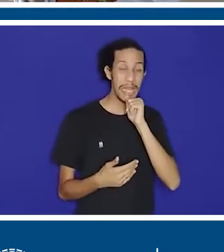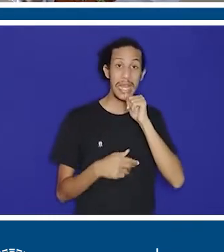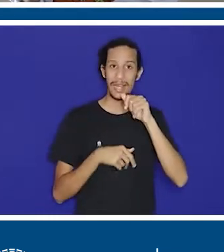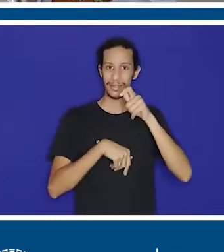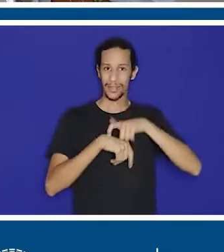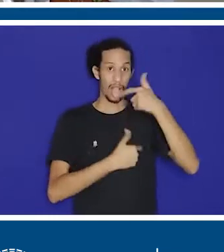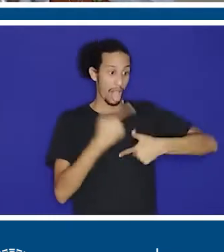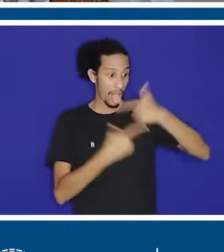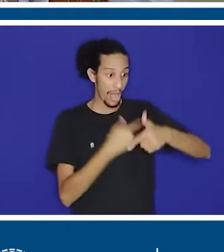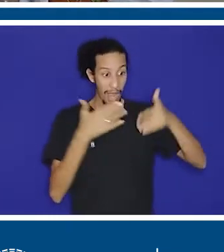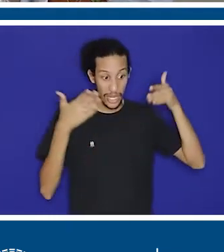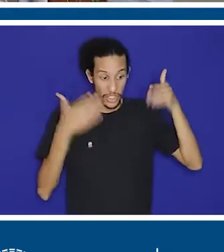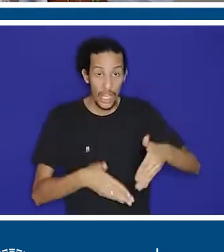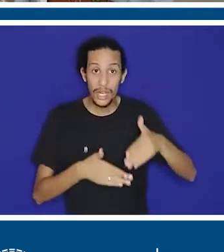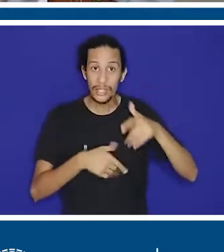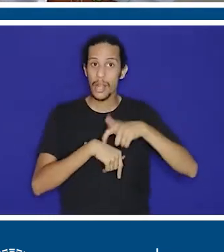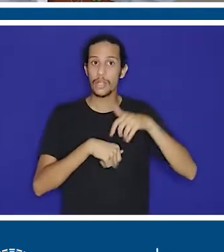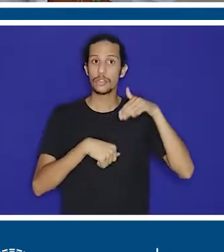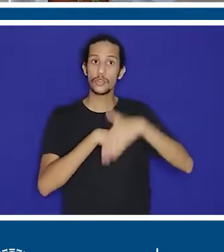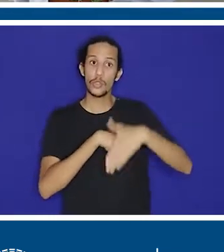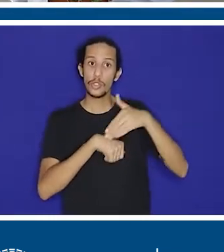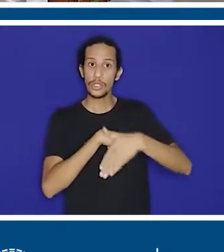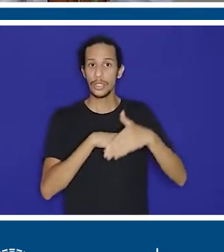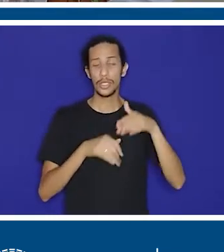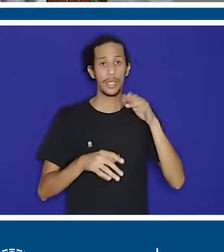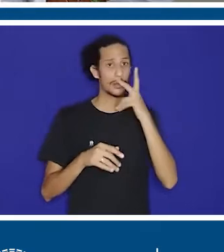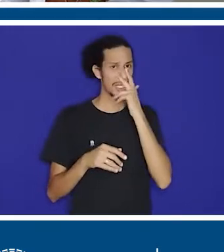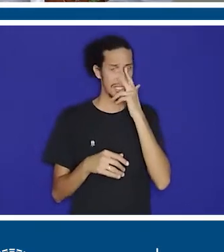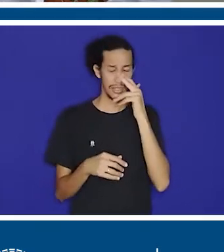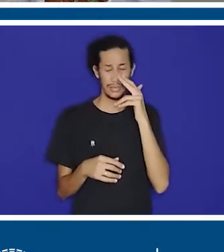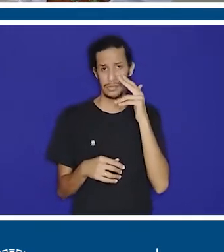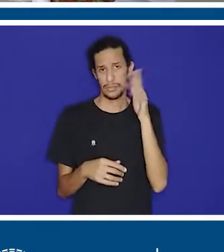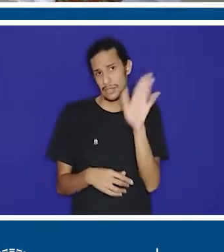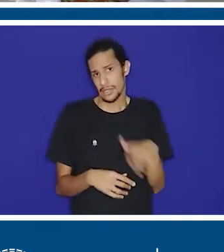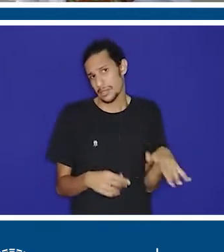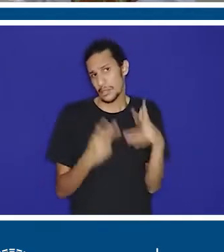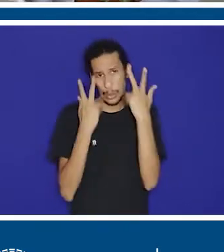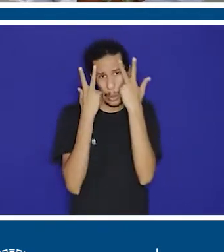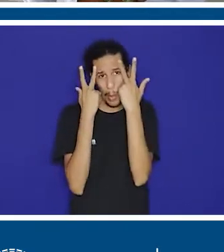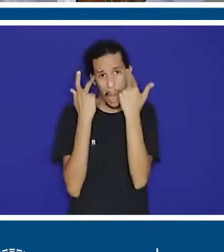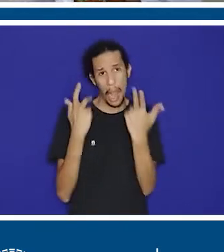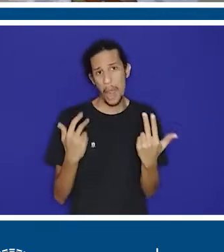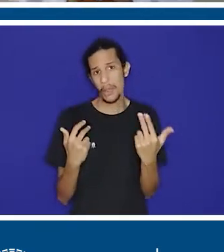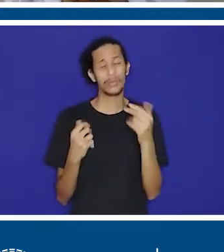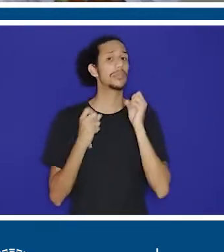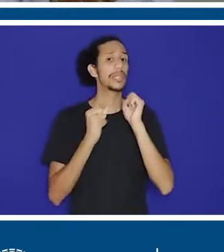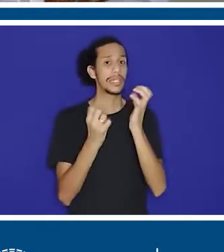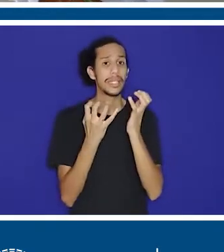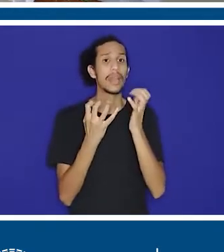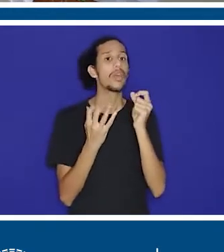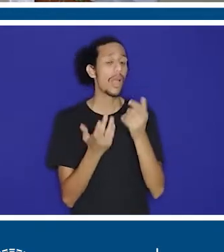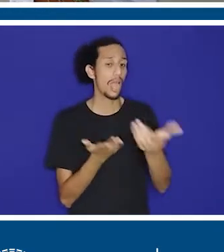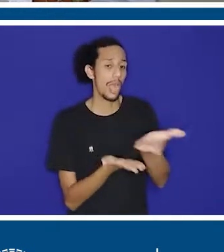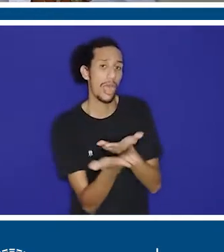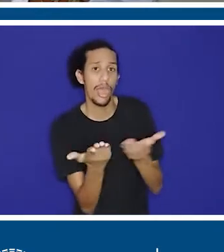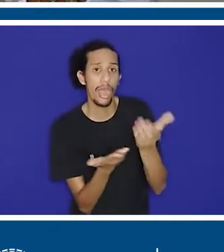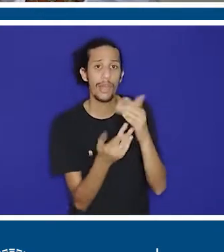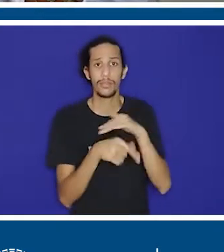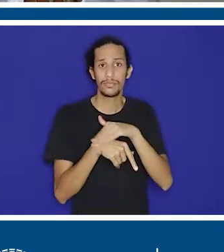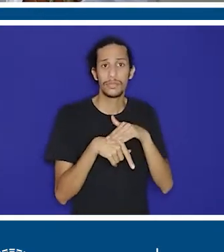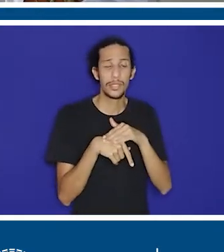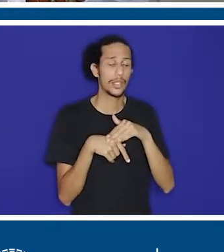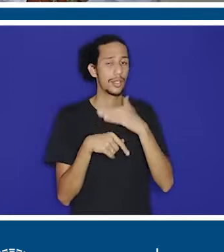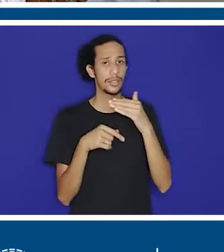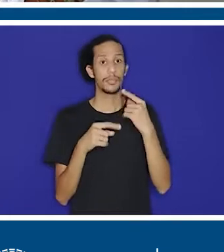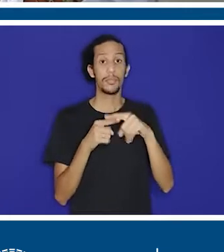casa, alguns pais, então a criança naturalmente vai querer interagir, a gente sabe que os